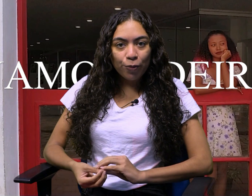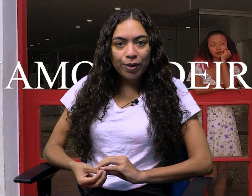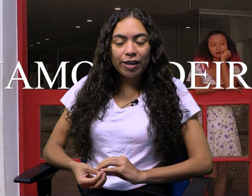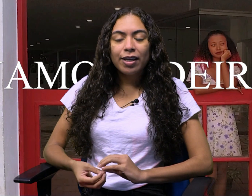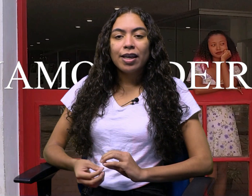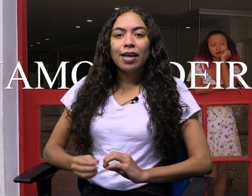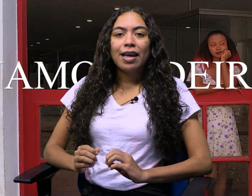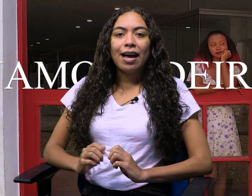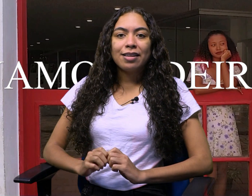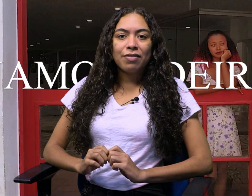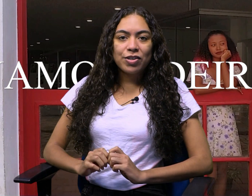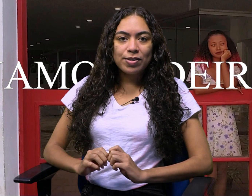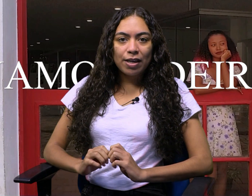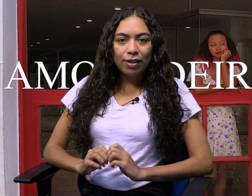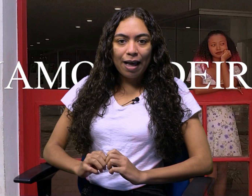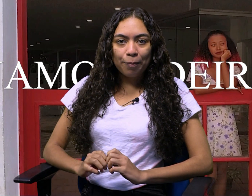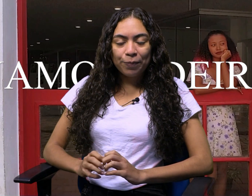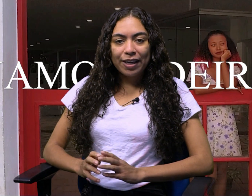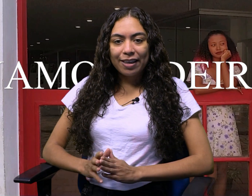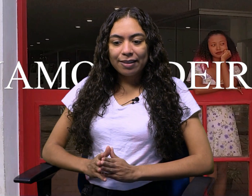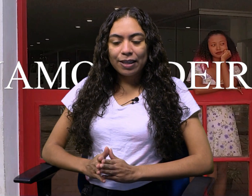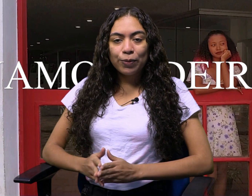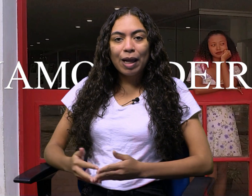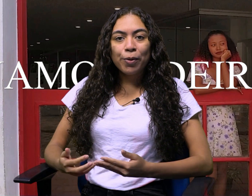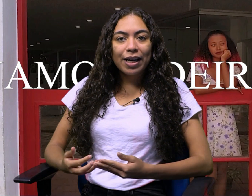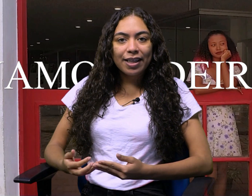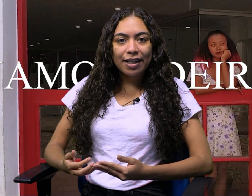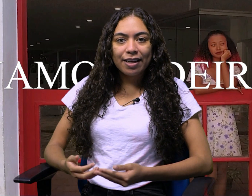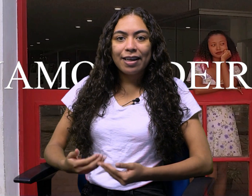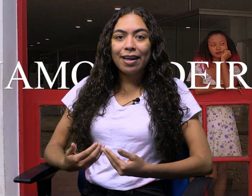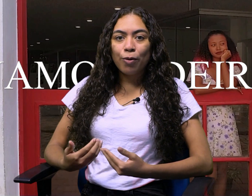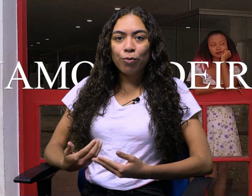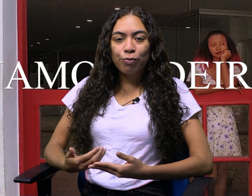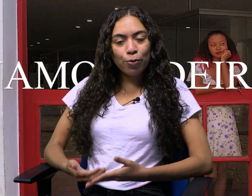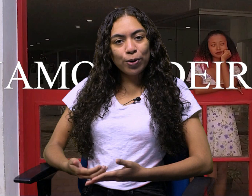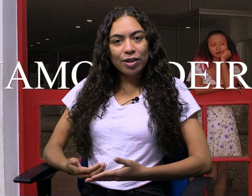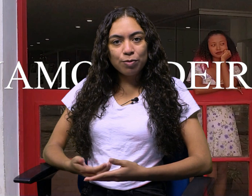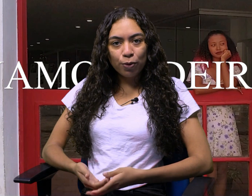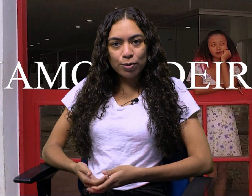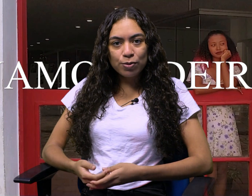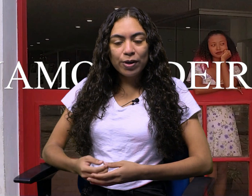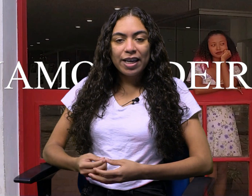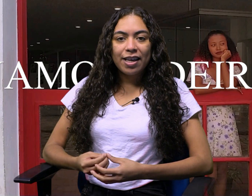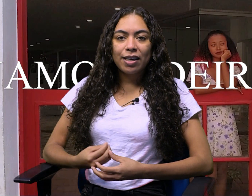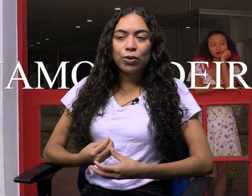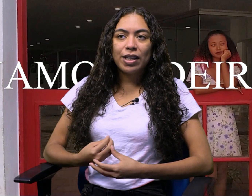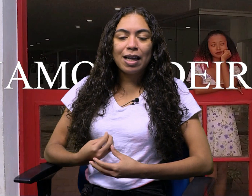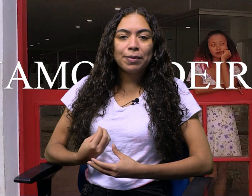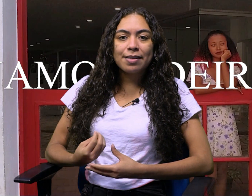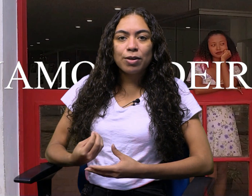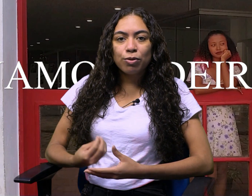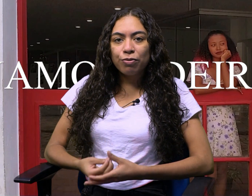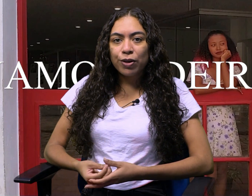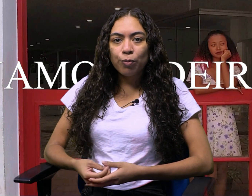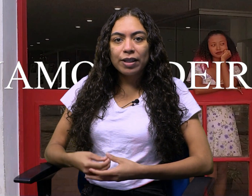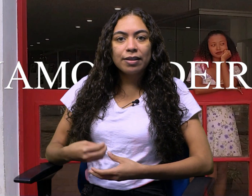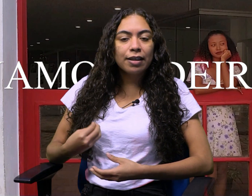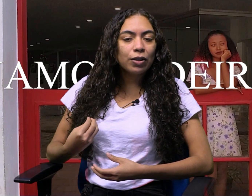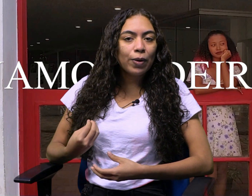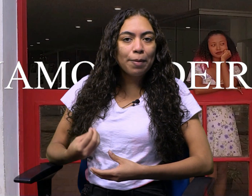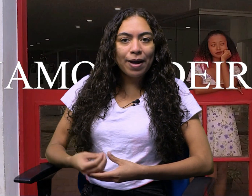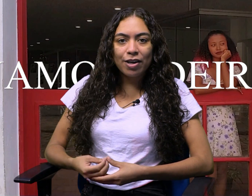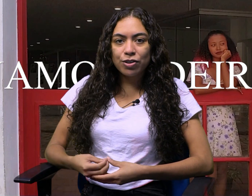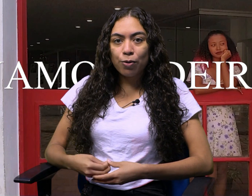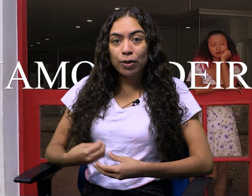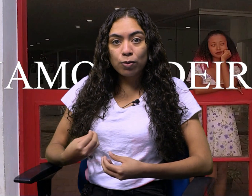um filme através do celular. Então, na Moradeira, ele é um curta de bolso em que toda a captação do filme,